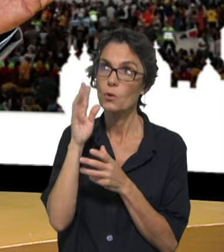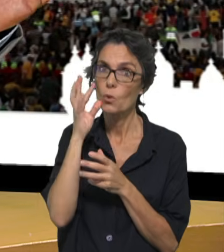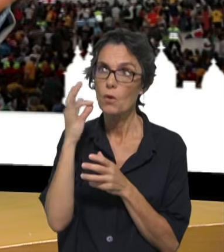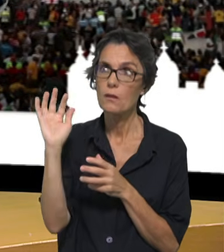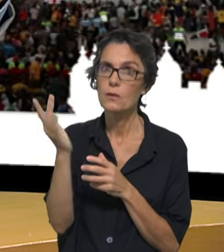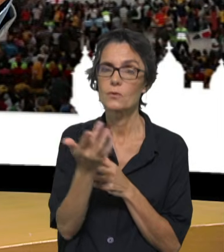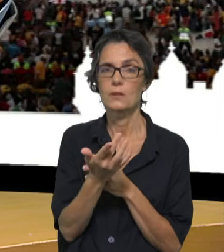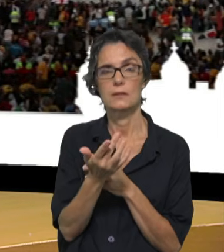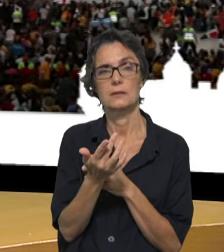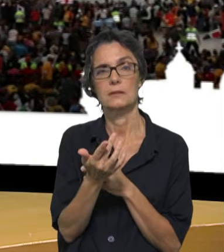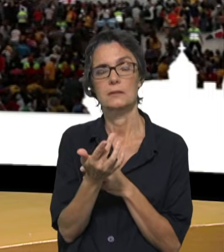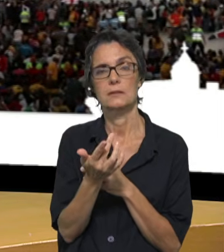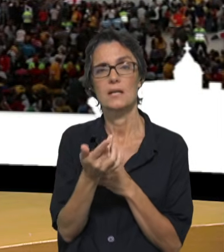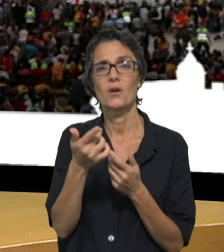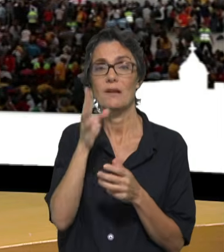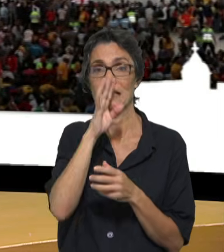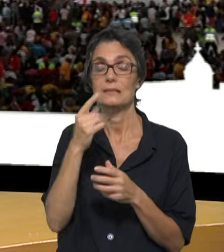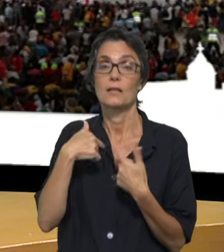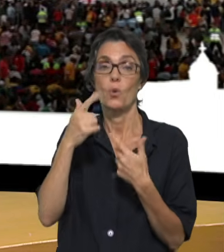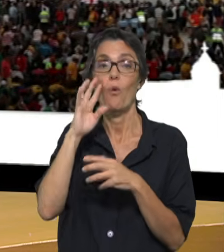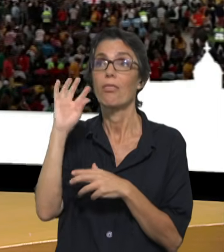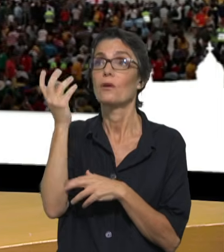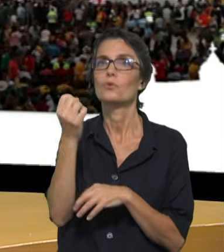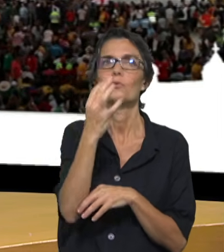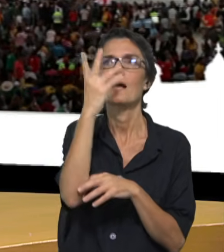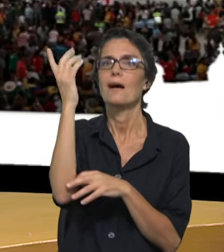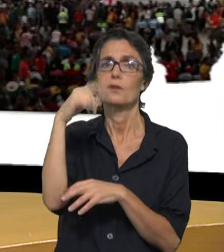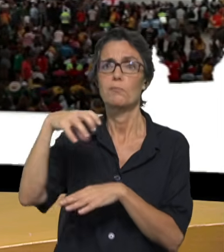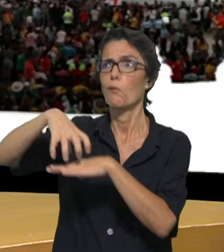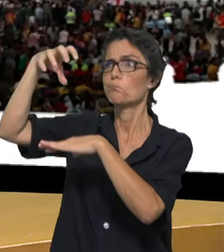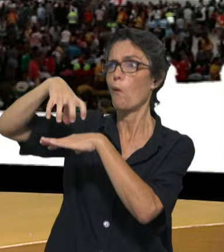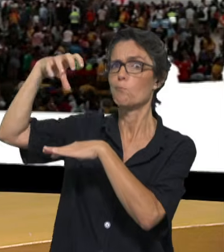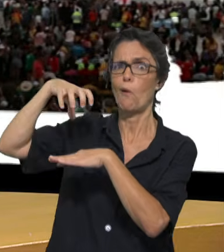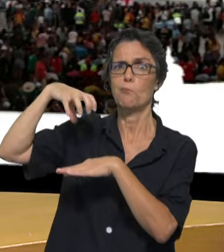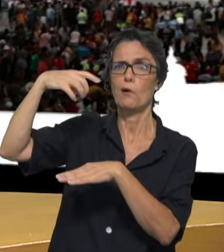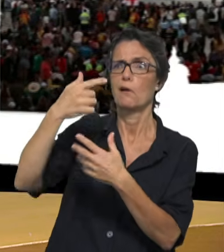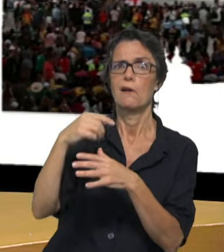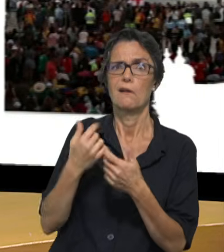bloco enormíssimo de apartamentos atrás, ou contactar com a natureza